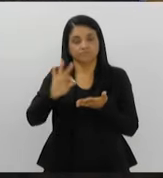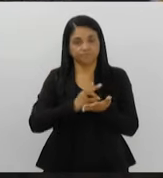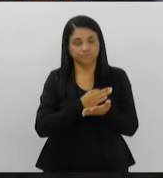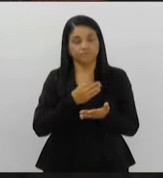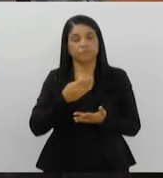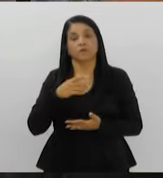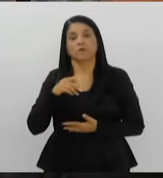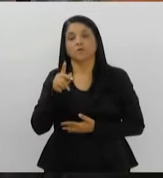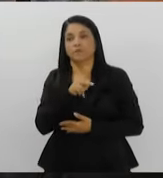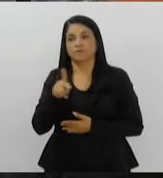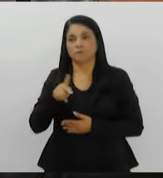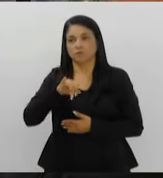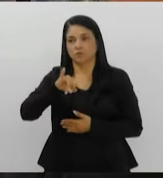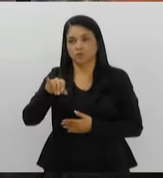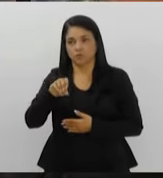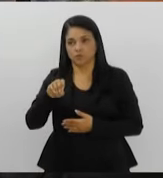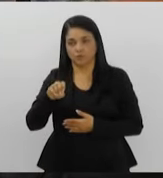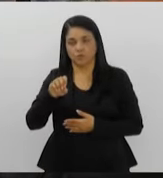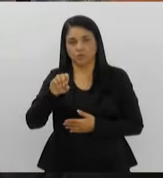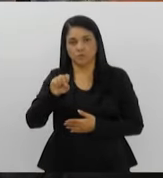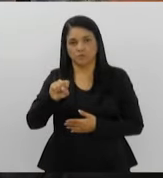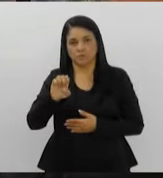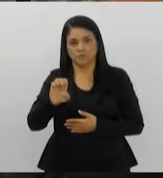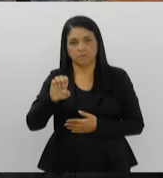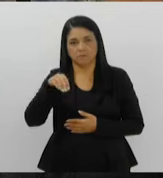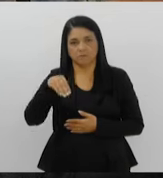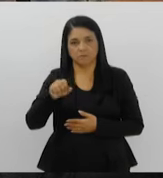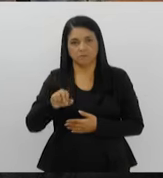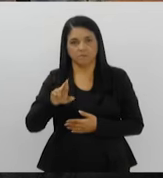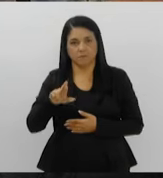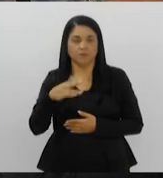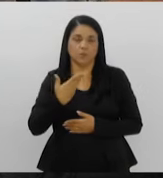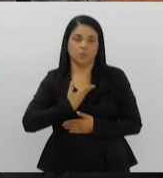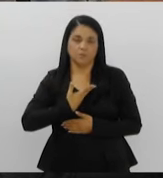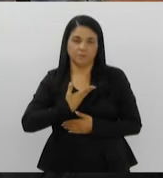Josemar. Querido amigo.